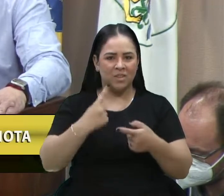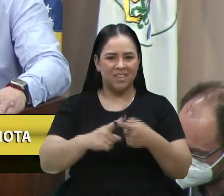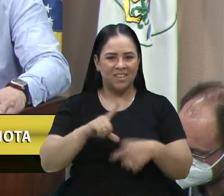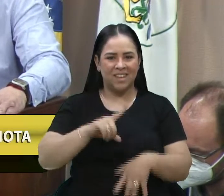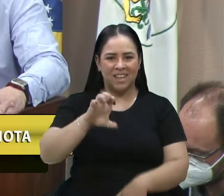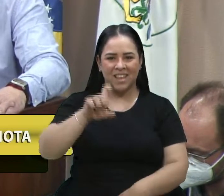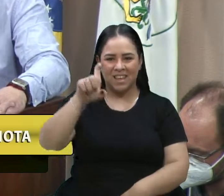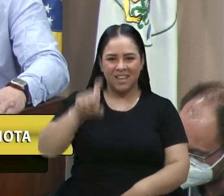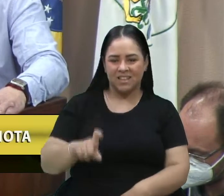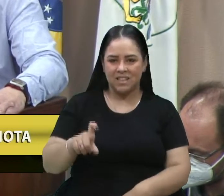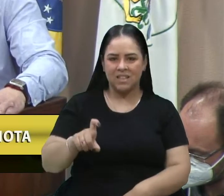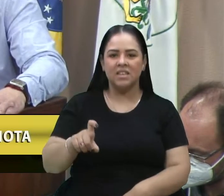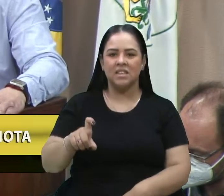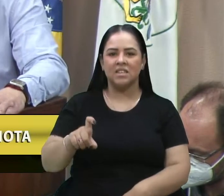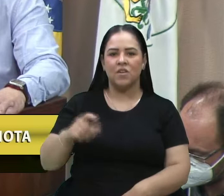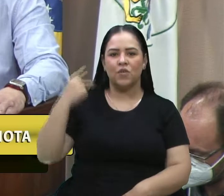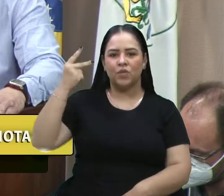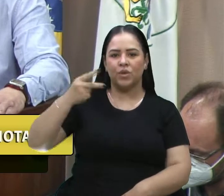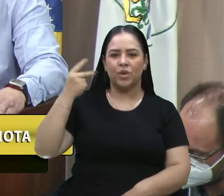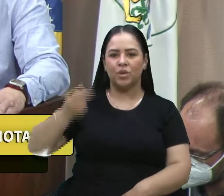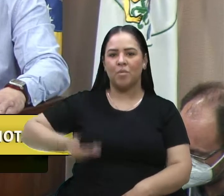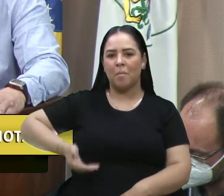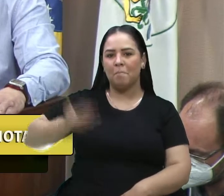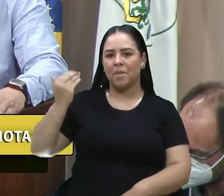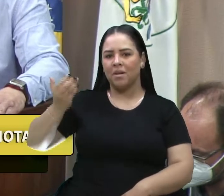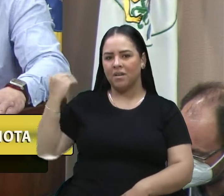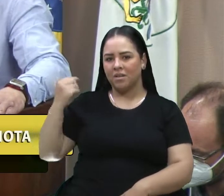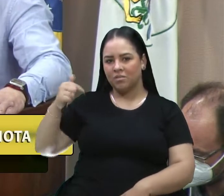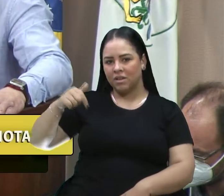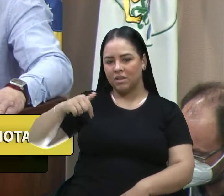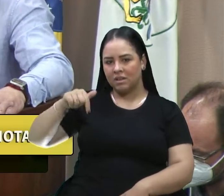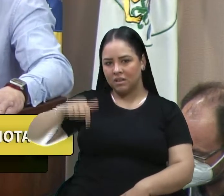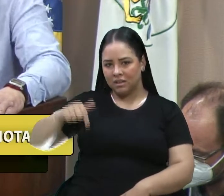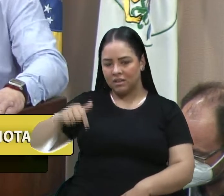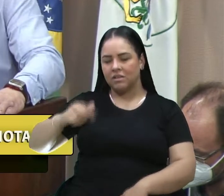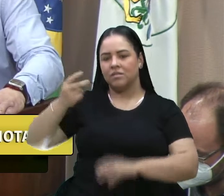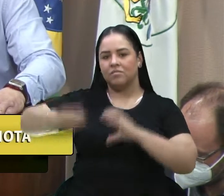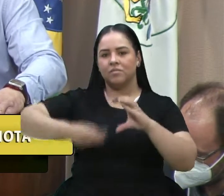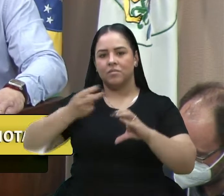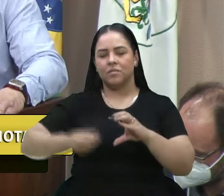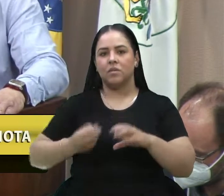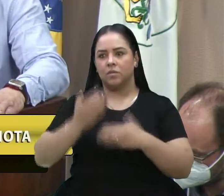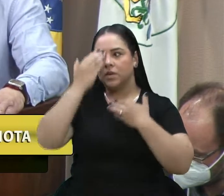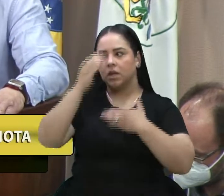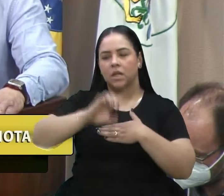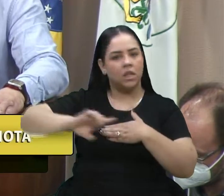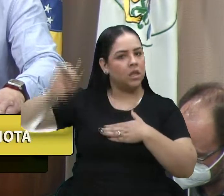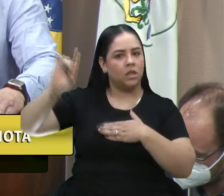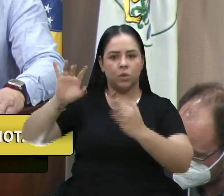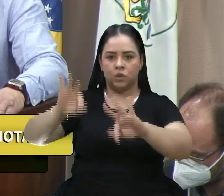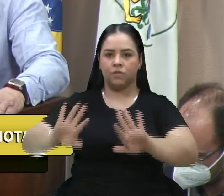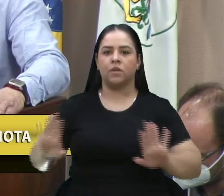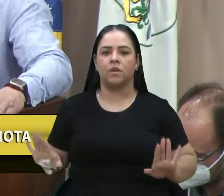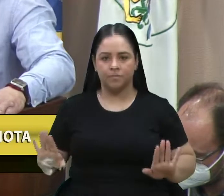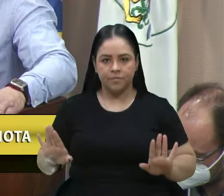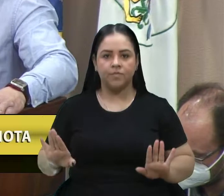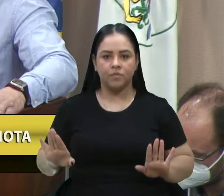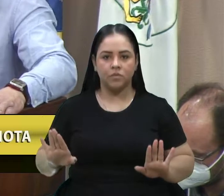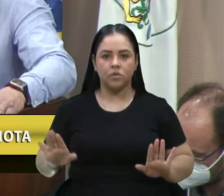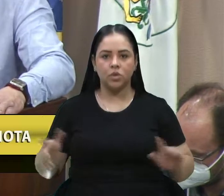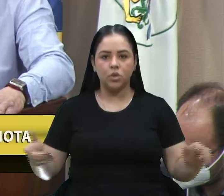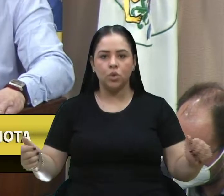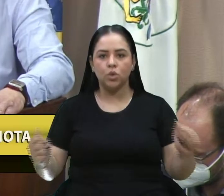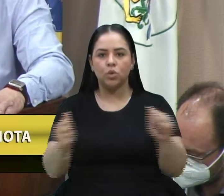ex-parlamentares que estiveram dentro dessa casa e que, graças a Deus, não mais estão, juntamente